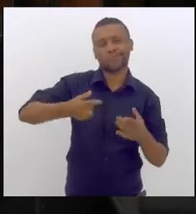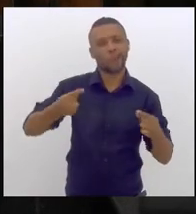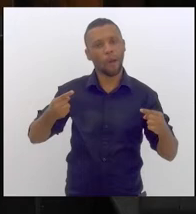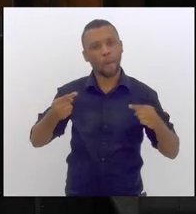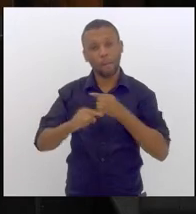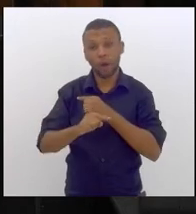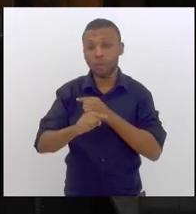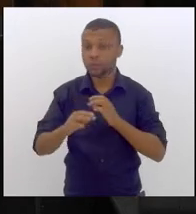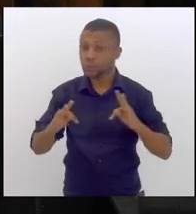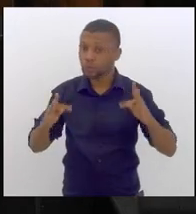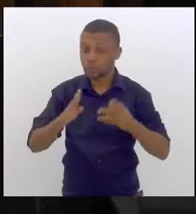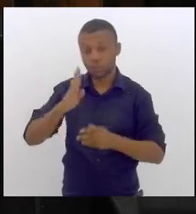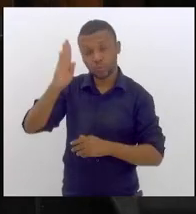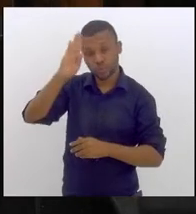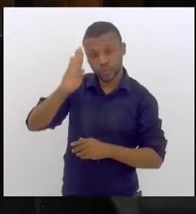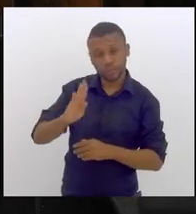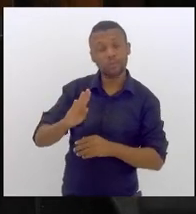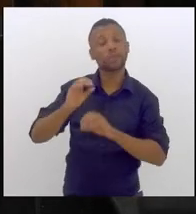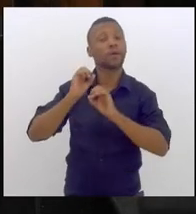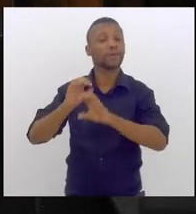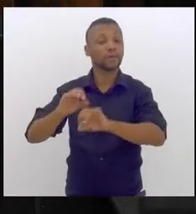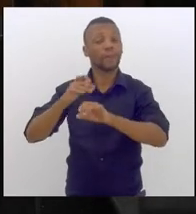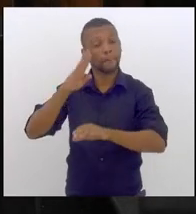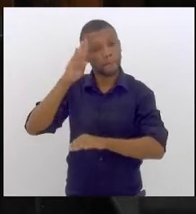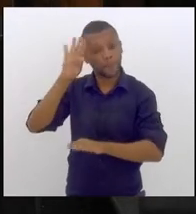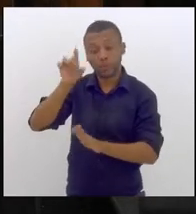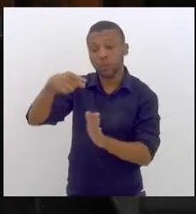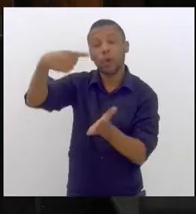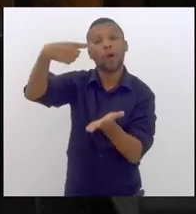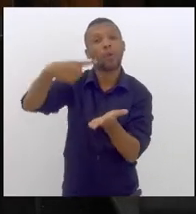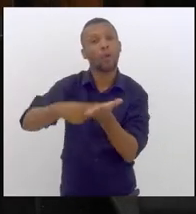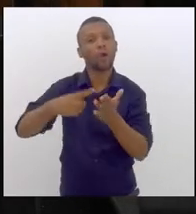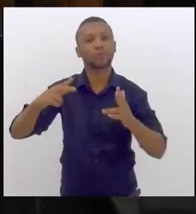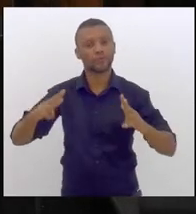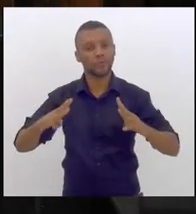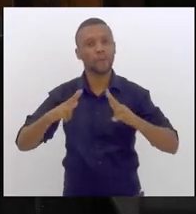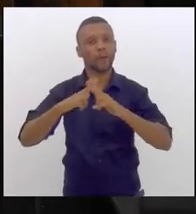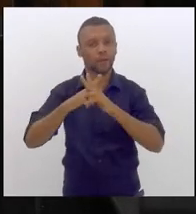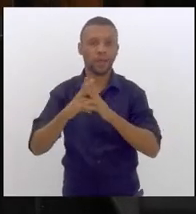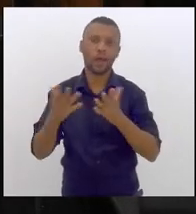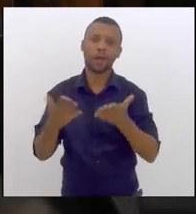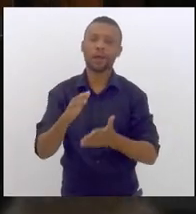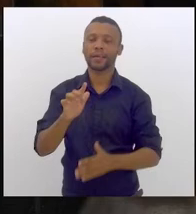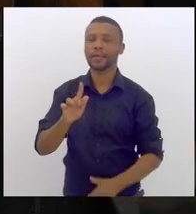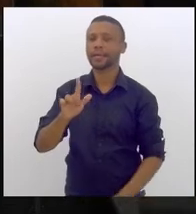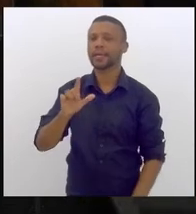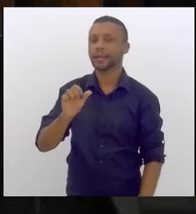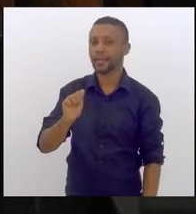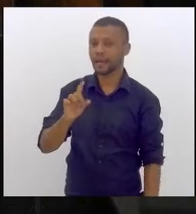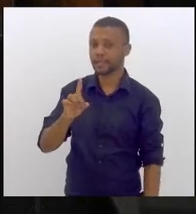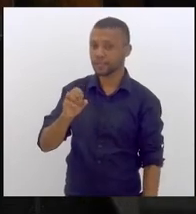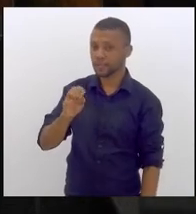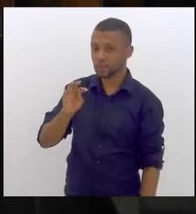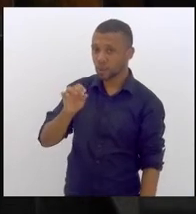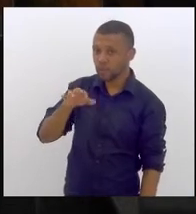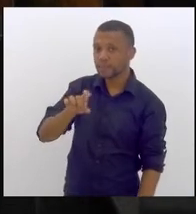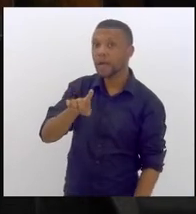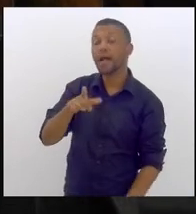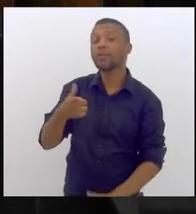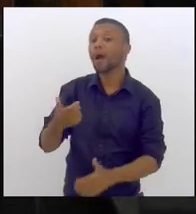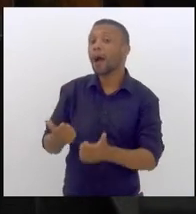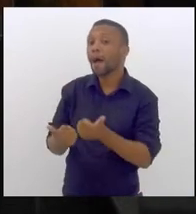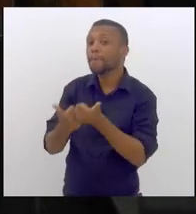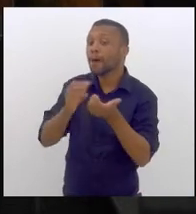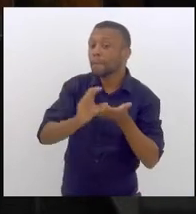assinou, inclusive em Glasgow, recentemente, no Acordo de Paris e agora em Glasgow, que é não subsidiar